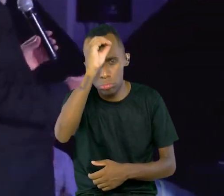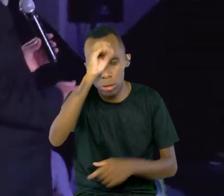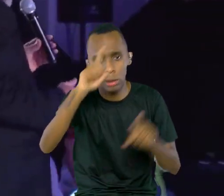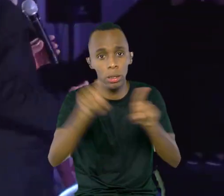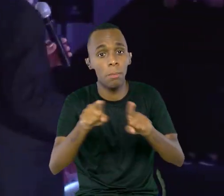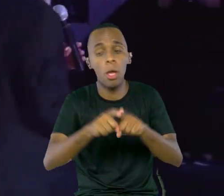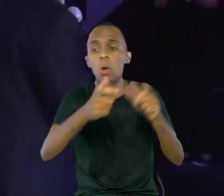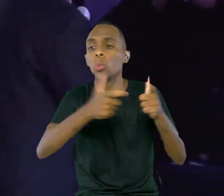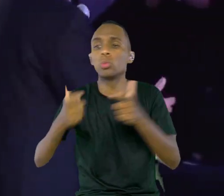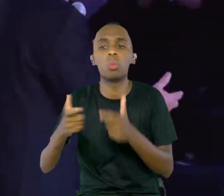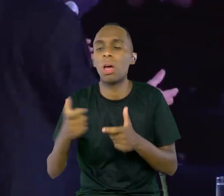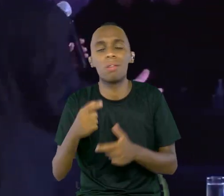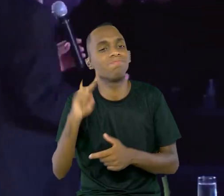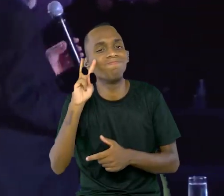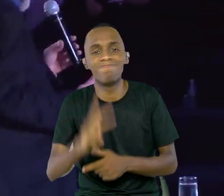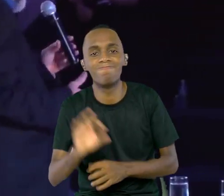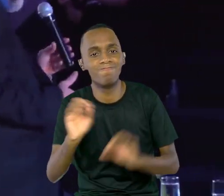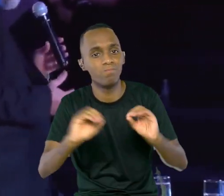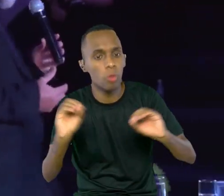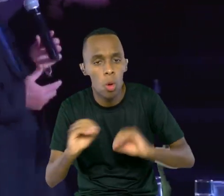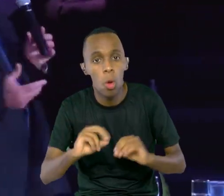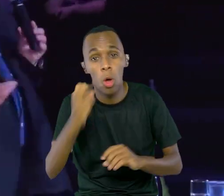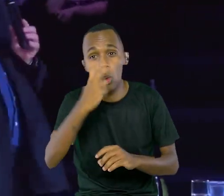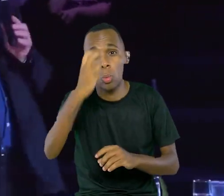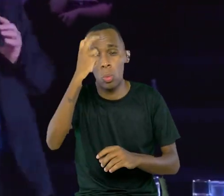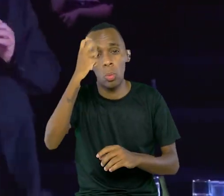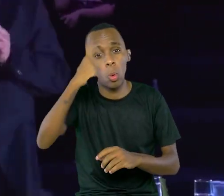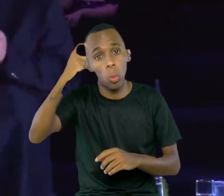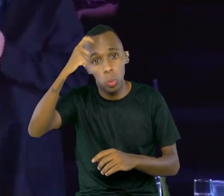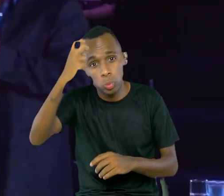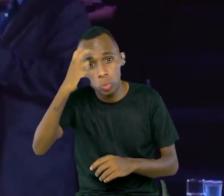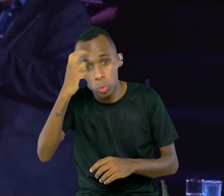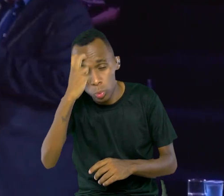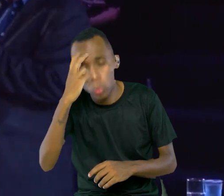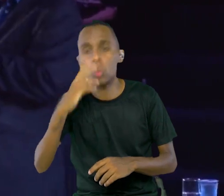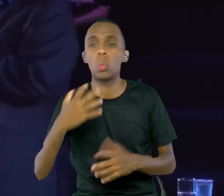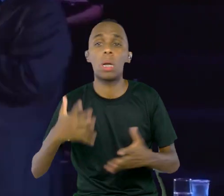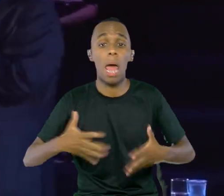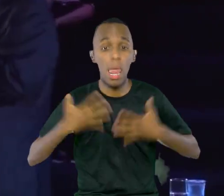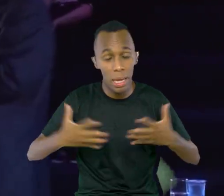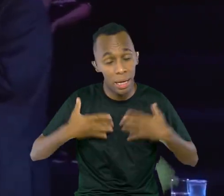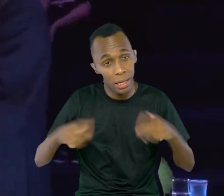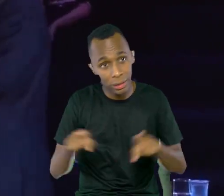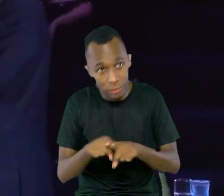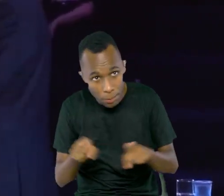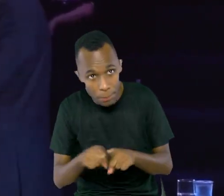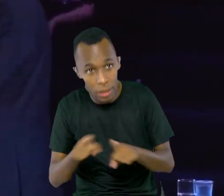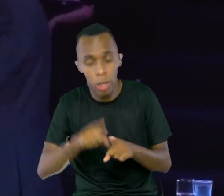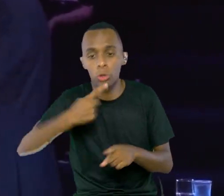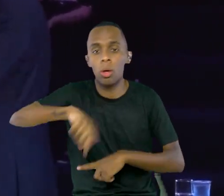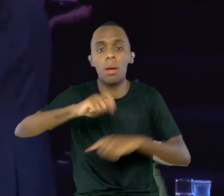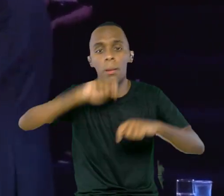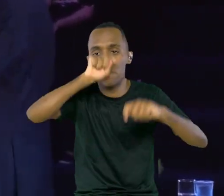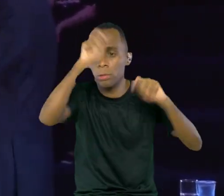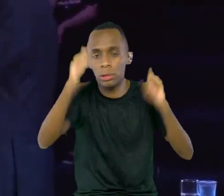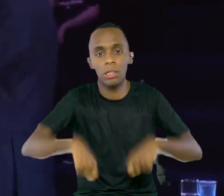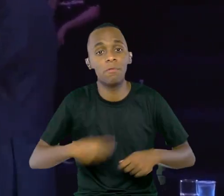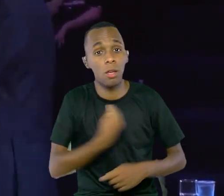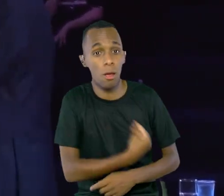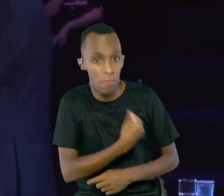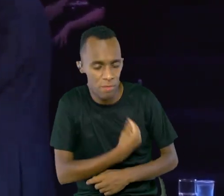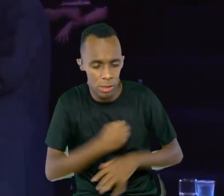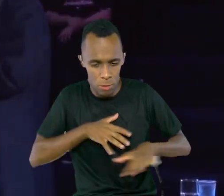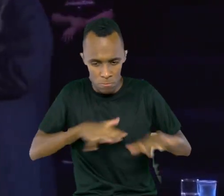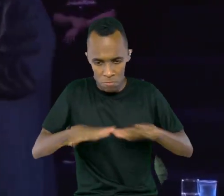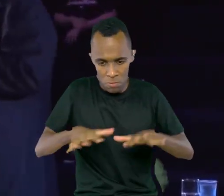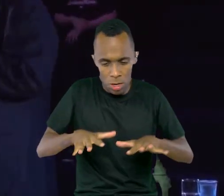que eu não sei, dos lugares que eu não vi, das culturas que eu desconheço, da alegria que é a nossa capacidade